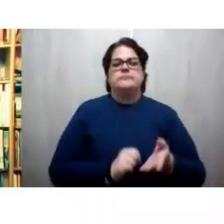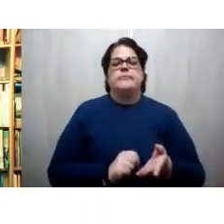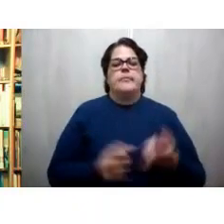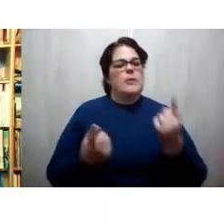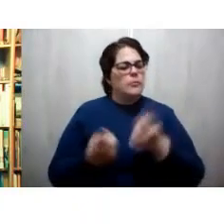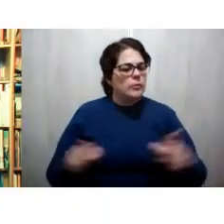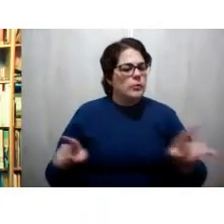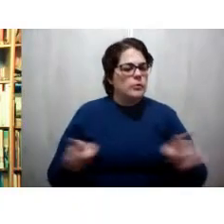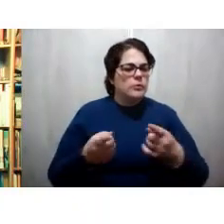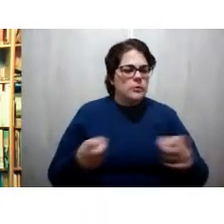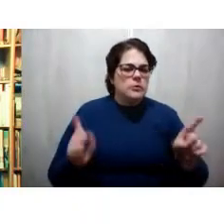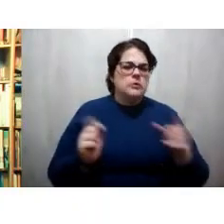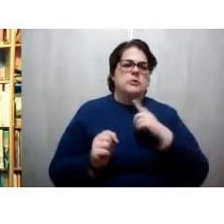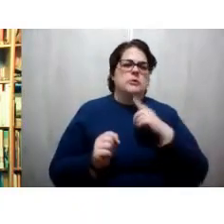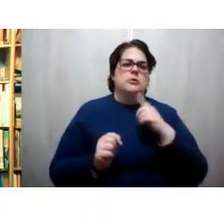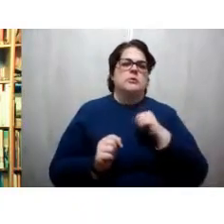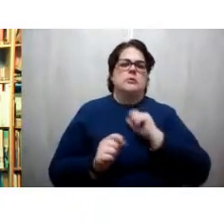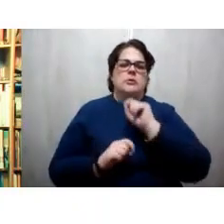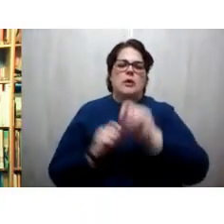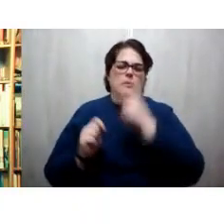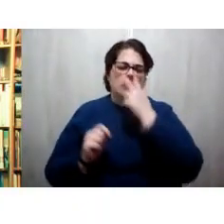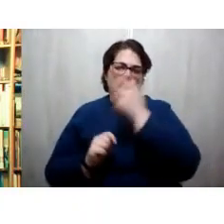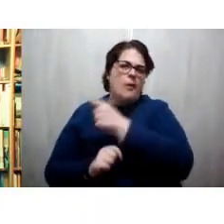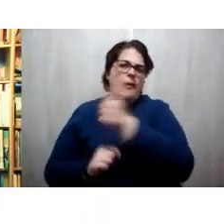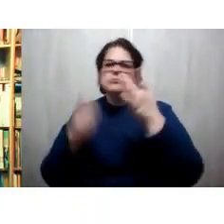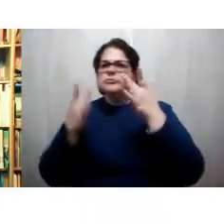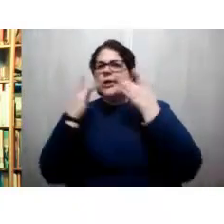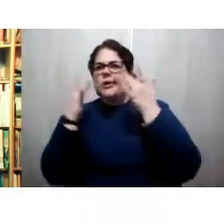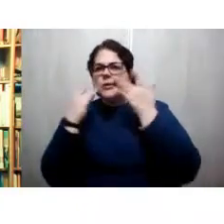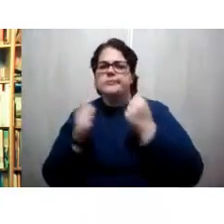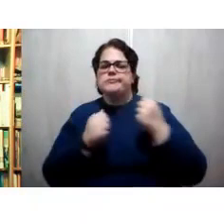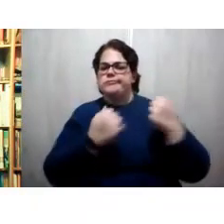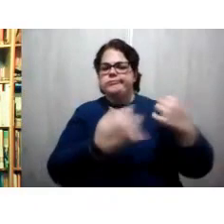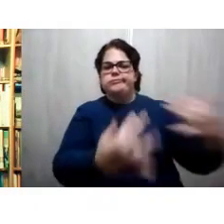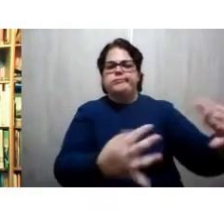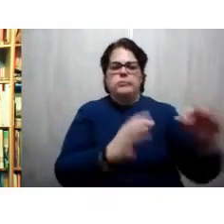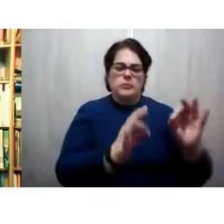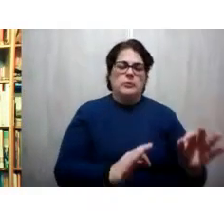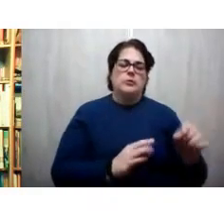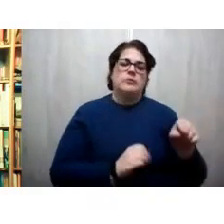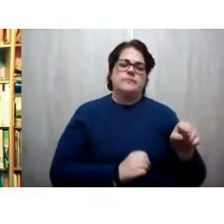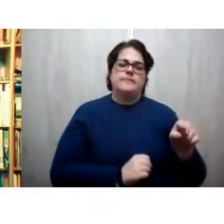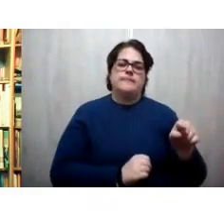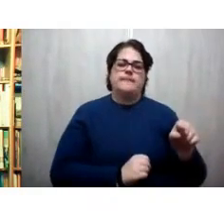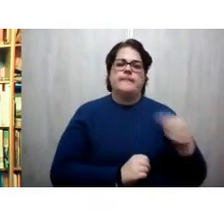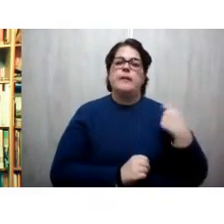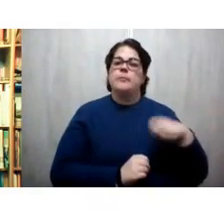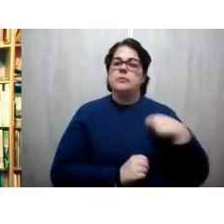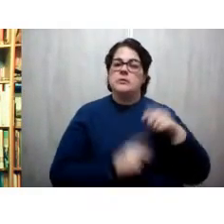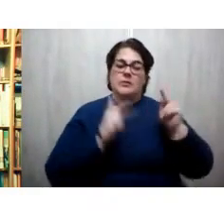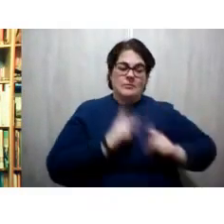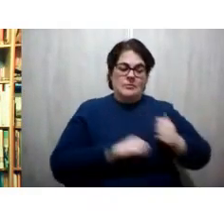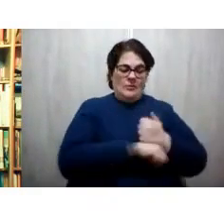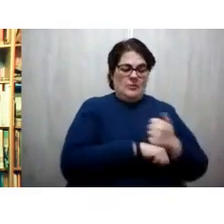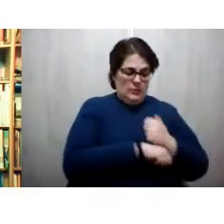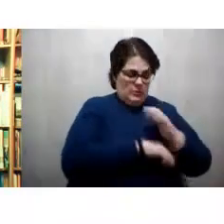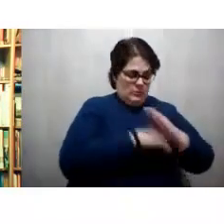musical, uma ópera, uma peça teatral, né, exige do audiodescritor